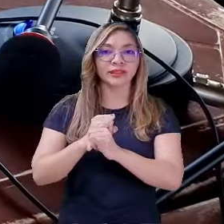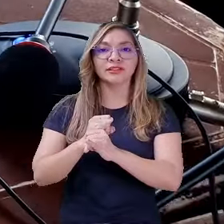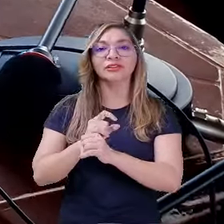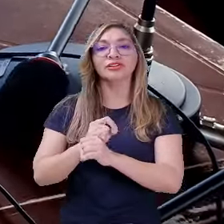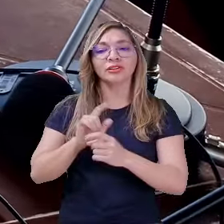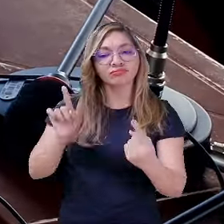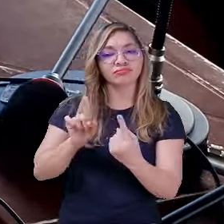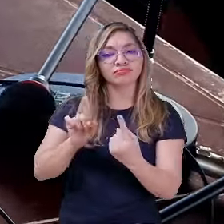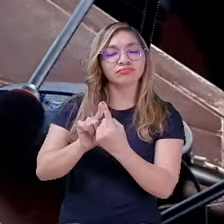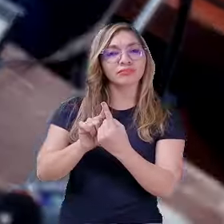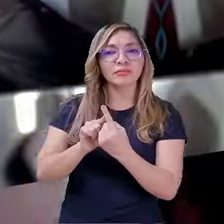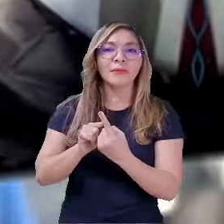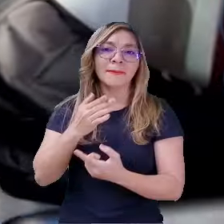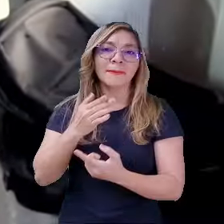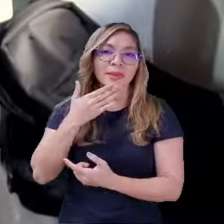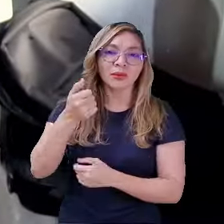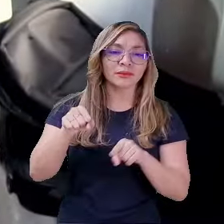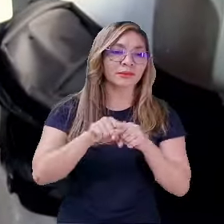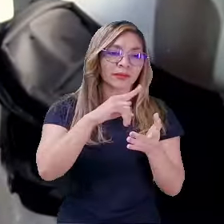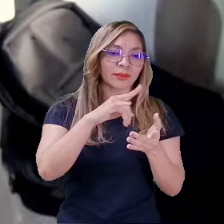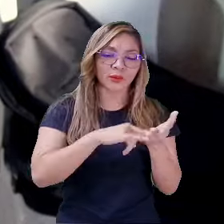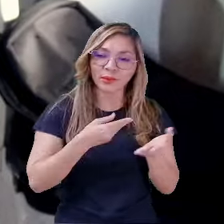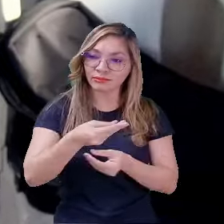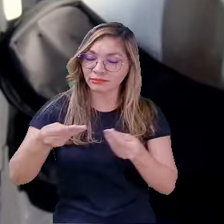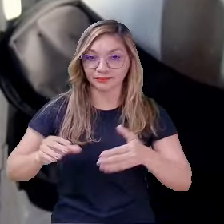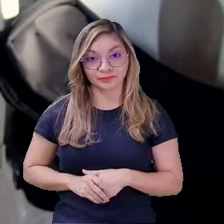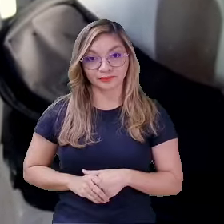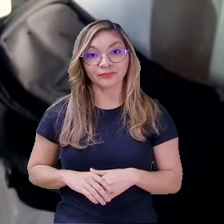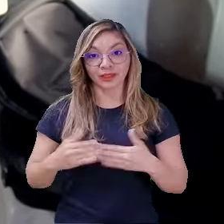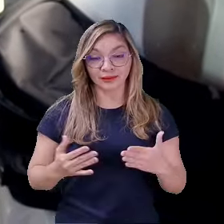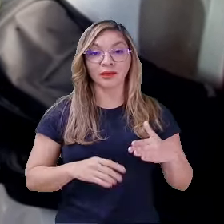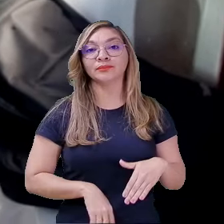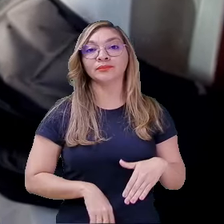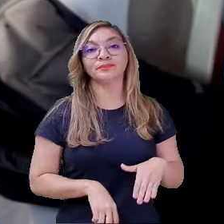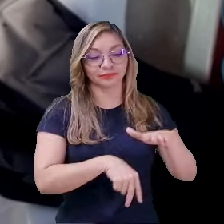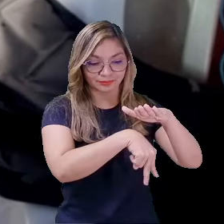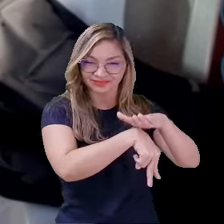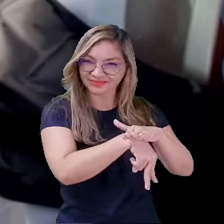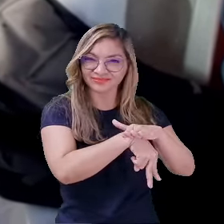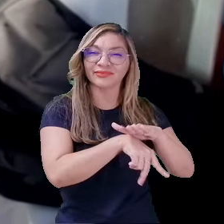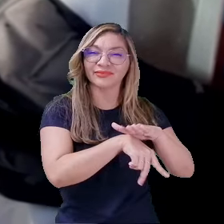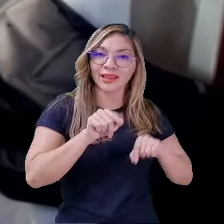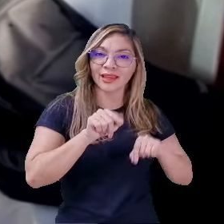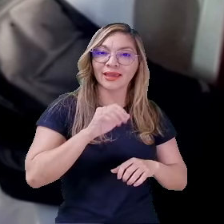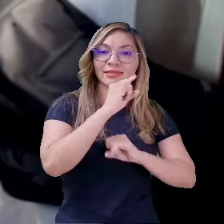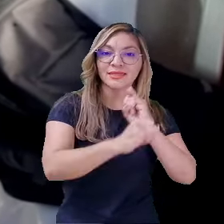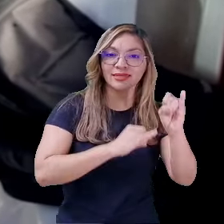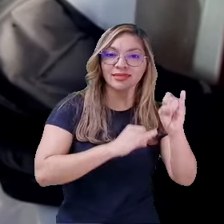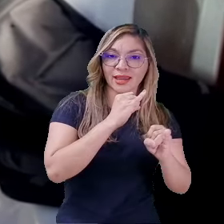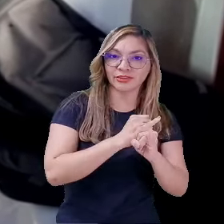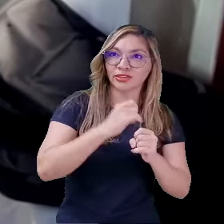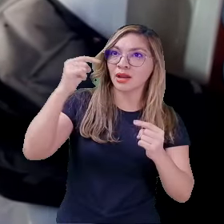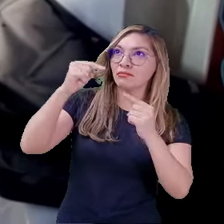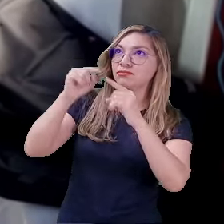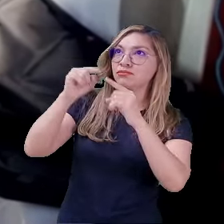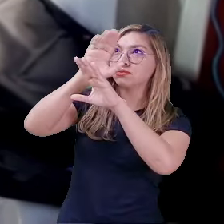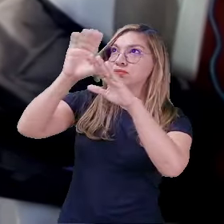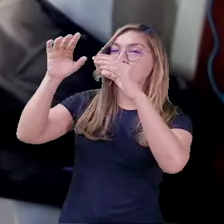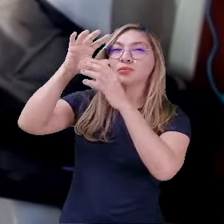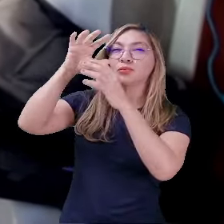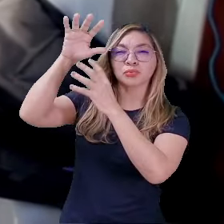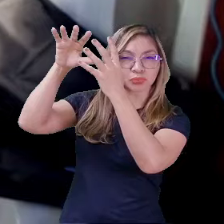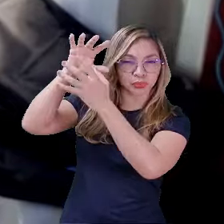e emissão de documentos. Então, a Starlink é uma internet via satélite, né, de alta velocidade,